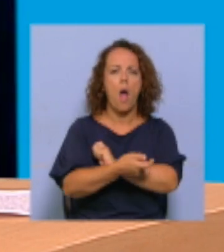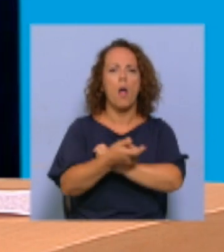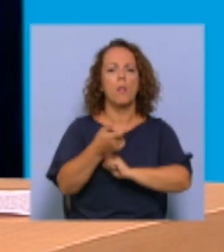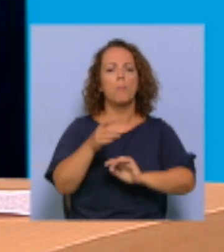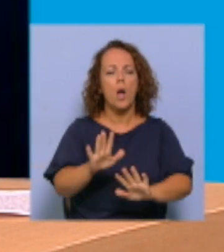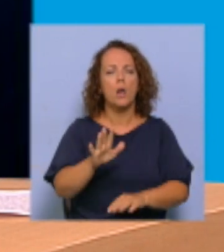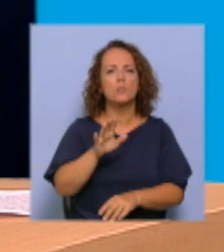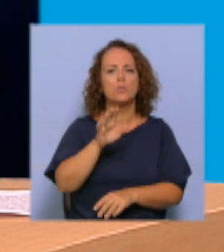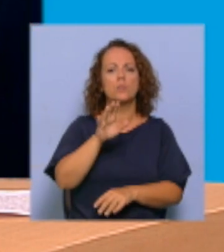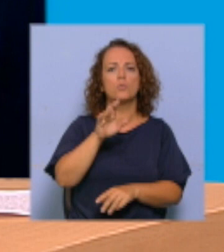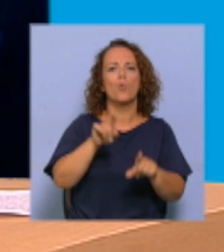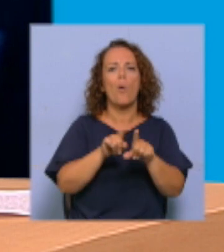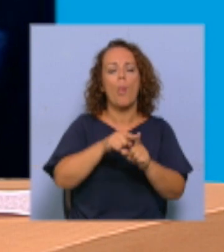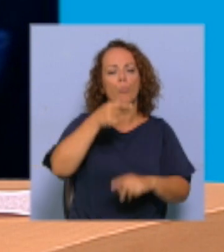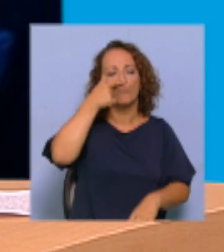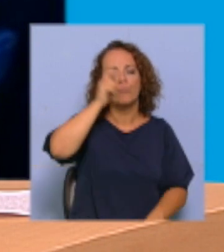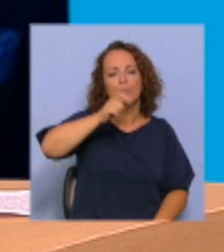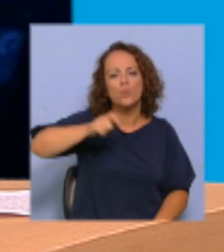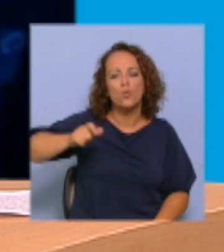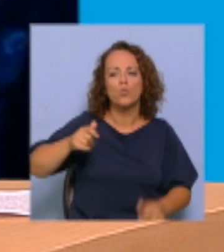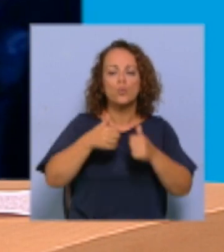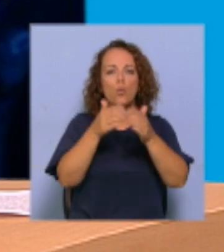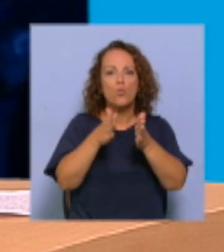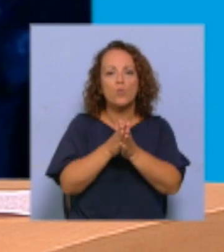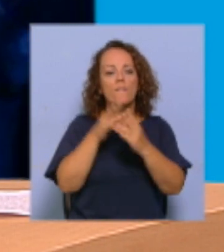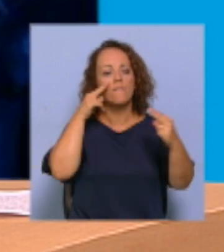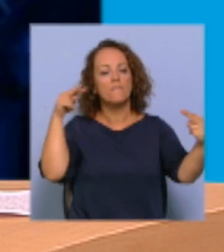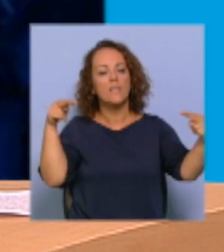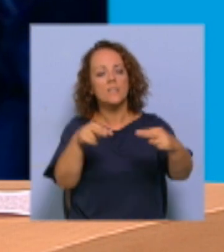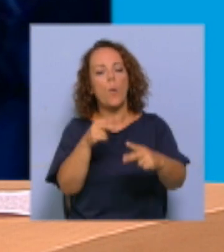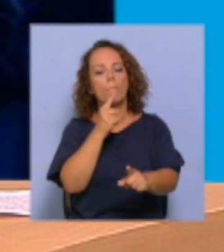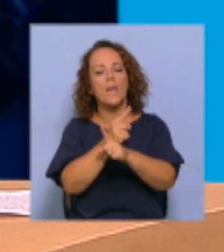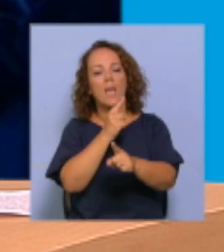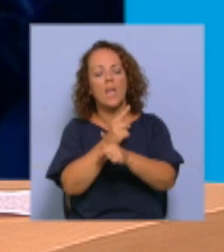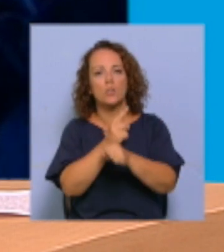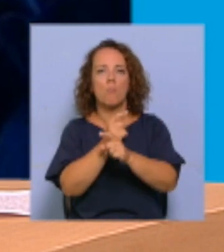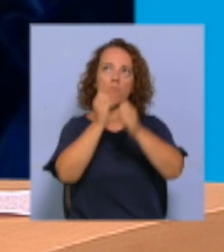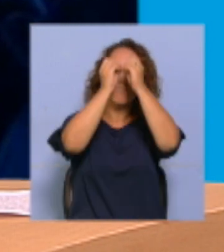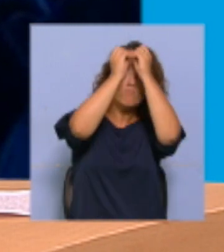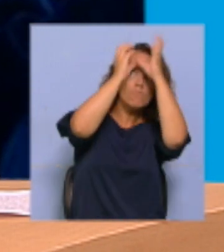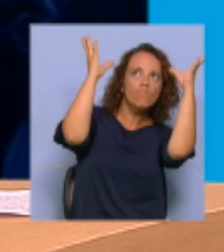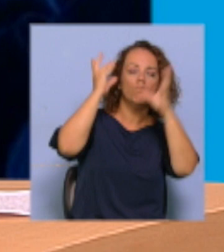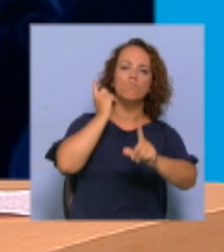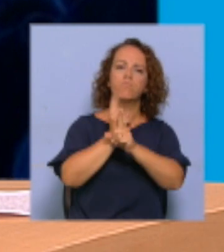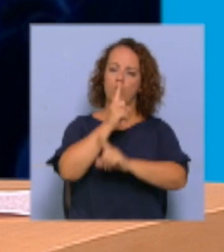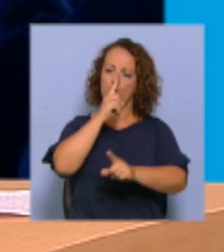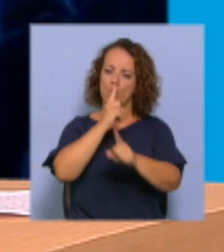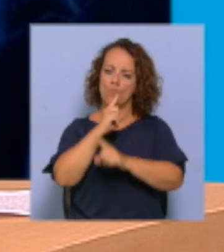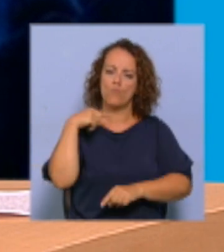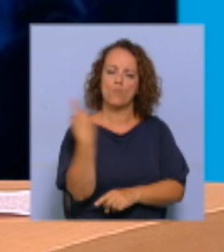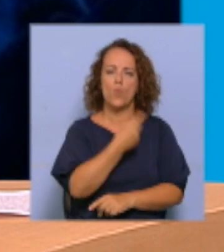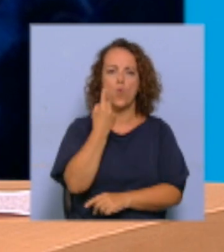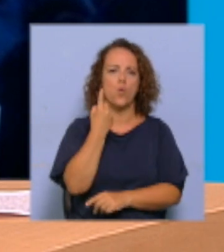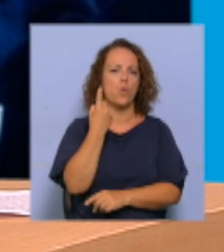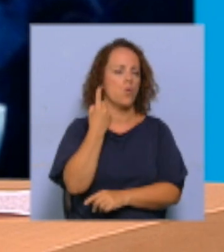que tenham todas a mesma visão, sequer a mesma mundividência, mas que